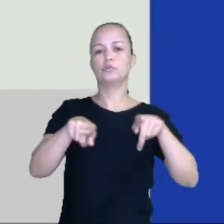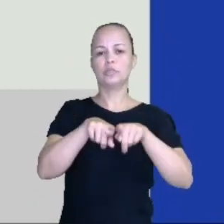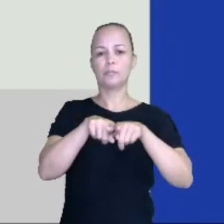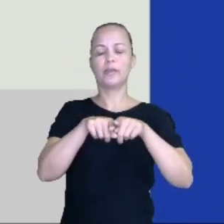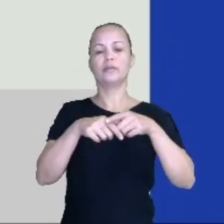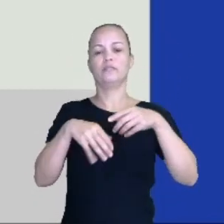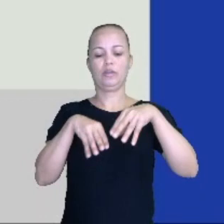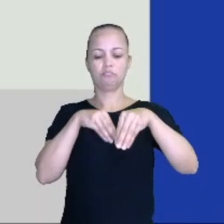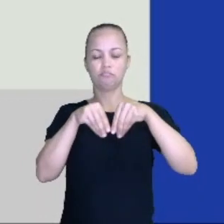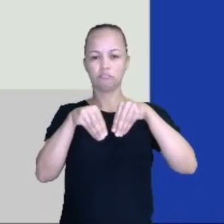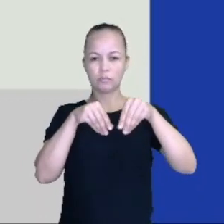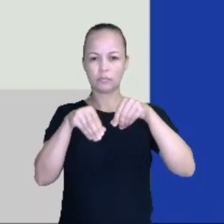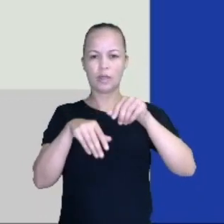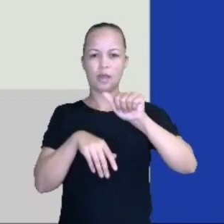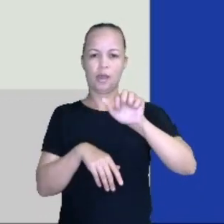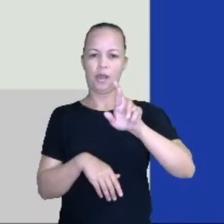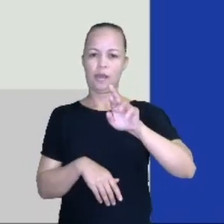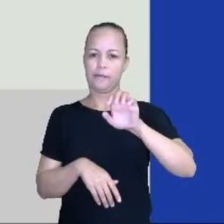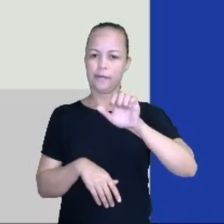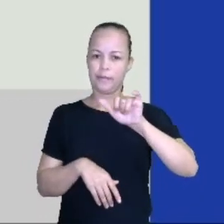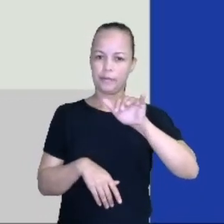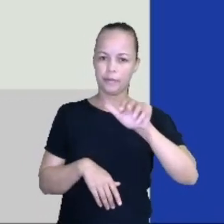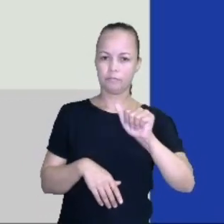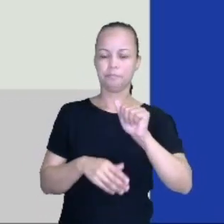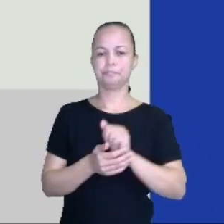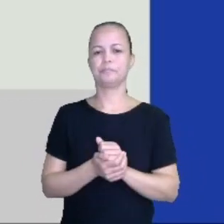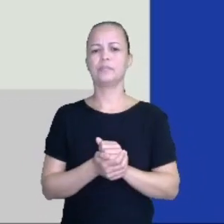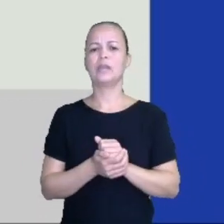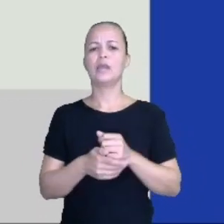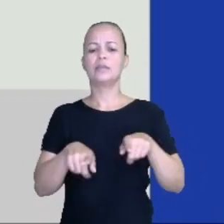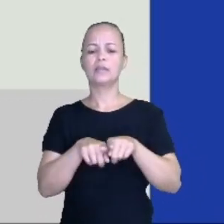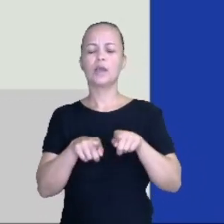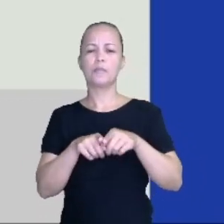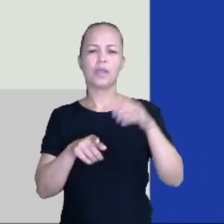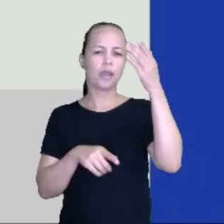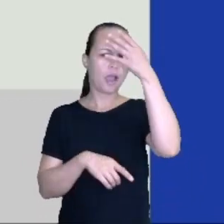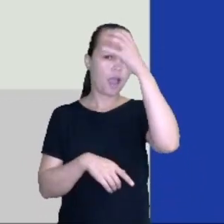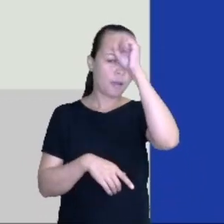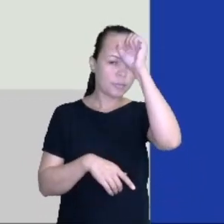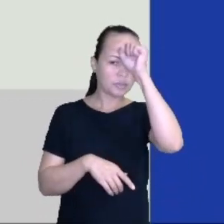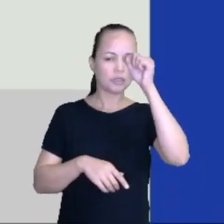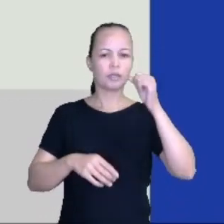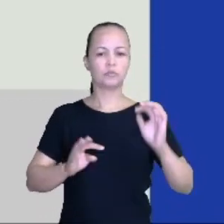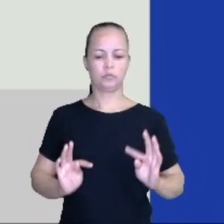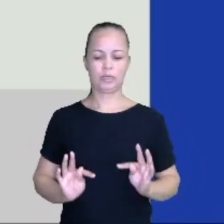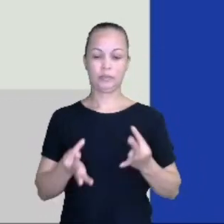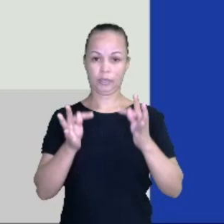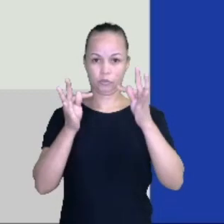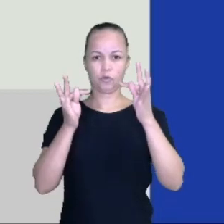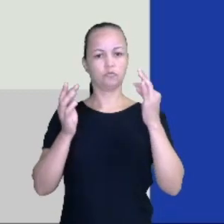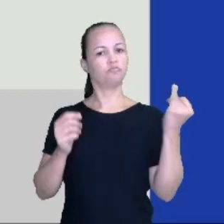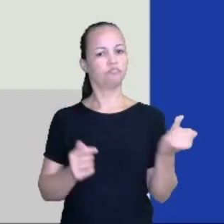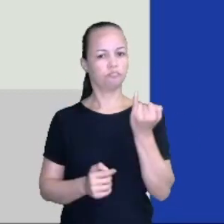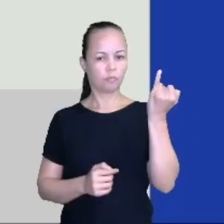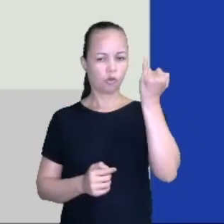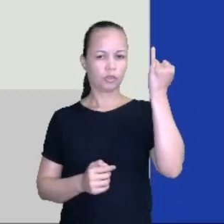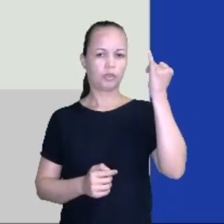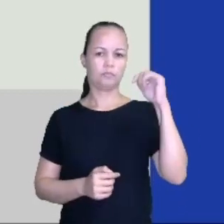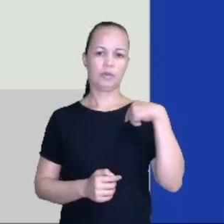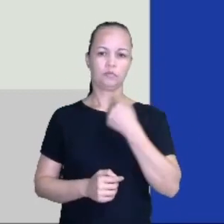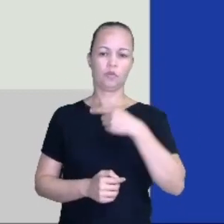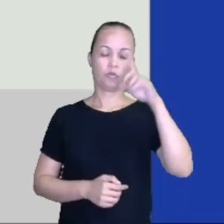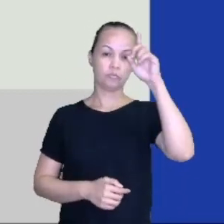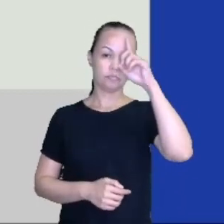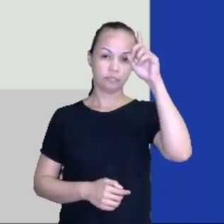aula anterior sobre os materiais e a tecnologia, a importância da tecnologia para o nosso dia a dia,